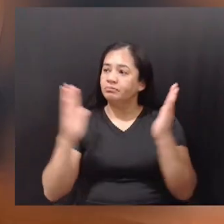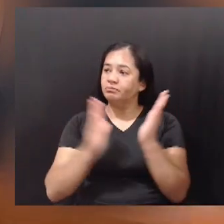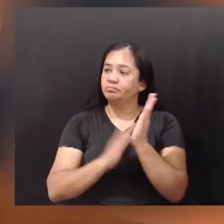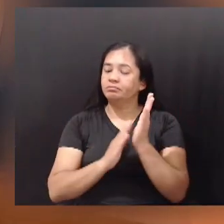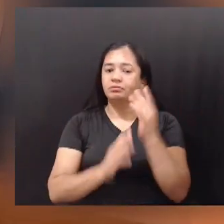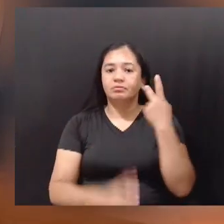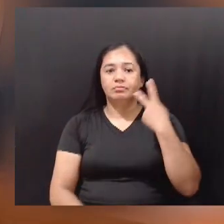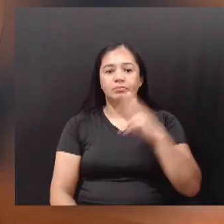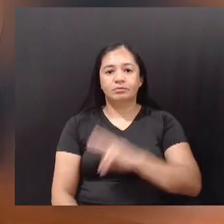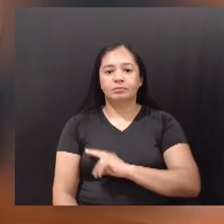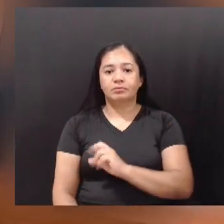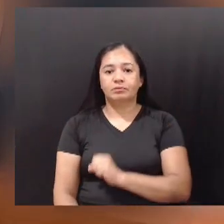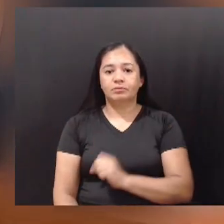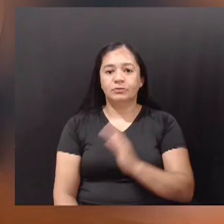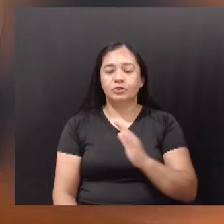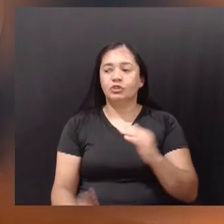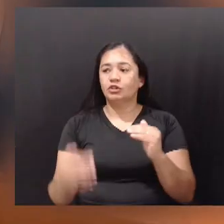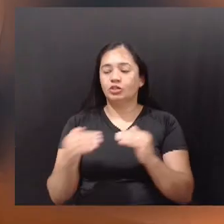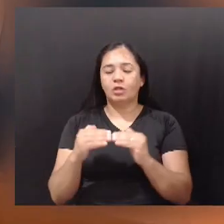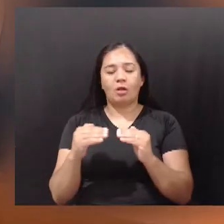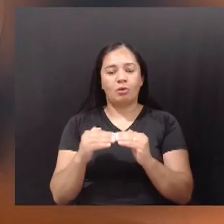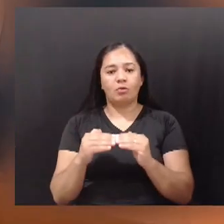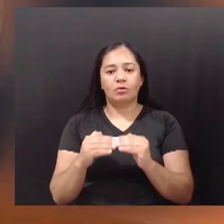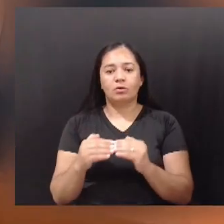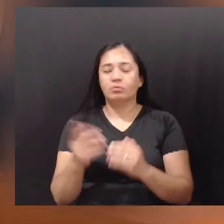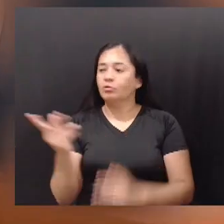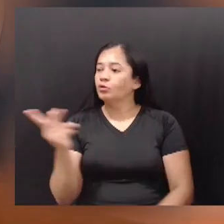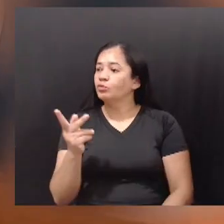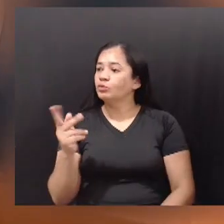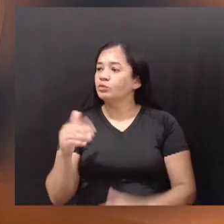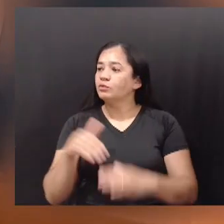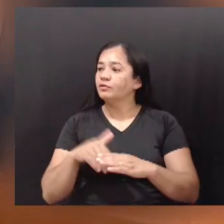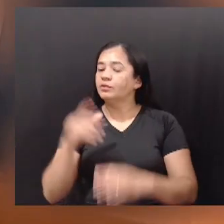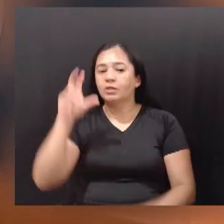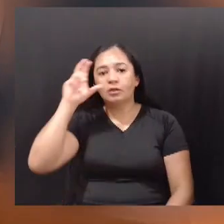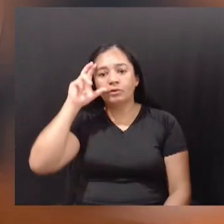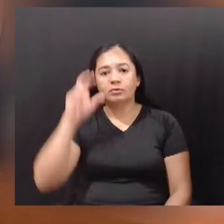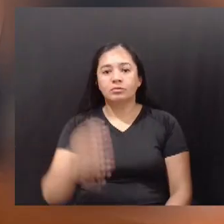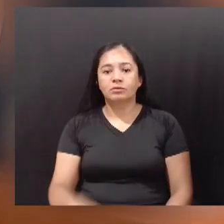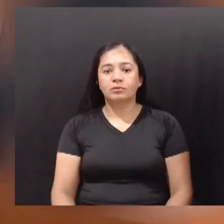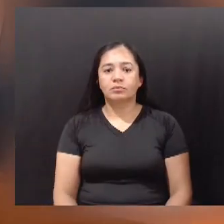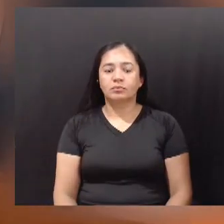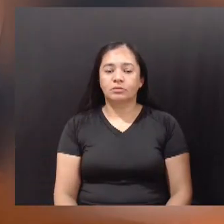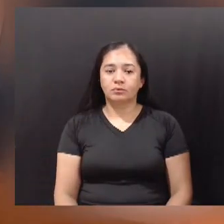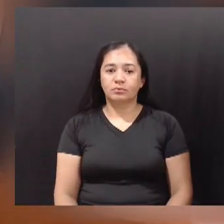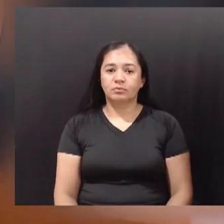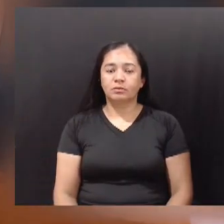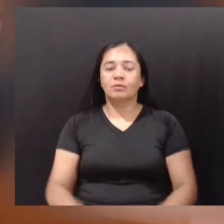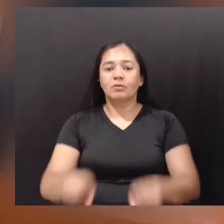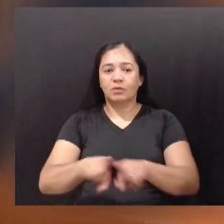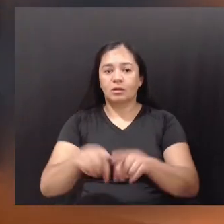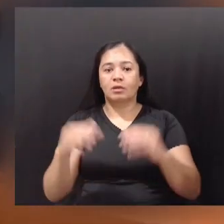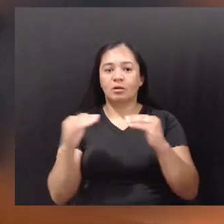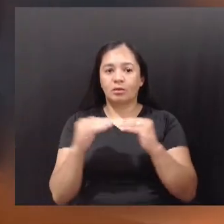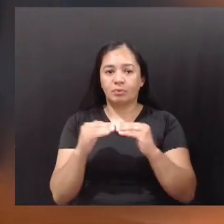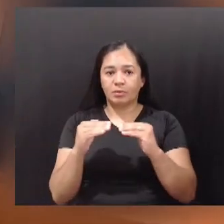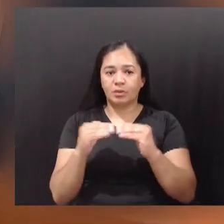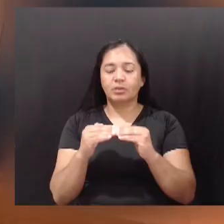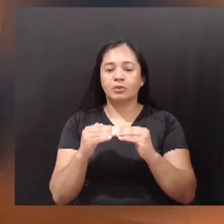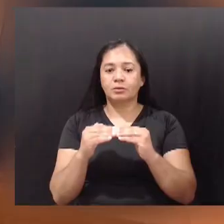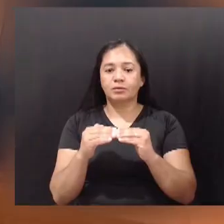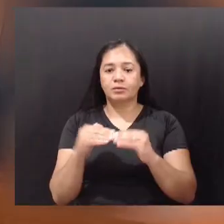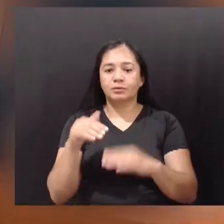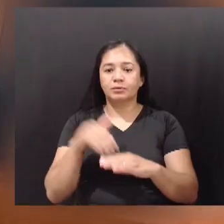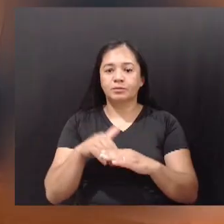já relatei favorável. Eu gostaria de saber como vota o vereador Carlinhos Camelô. Também, no mesmo sentido, senhor presidente,